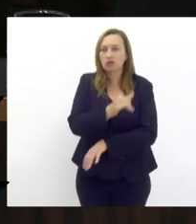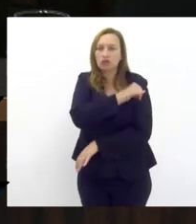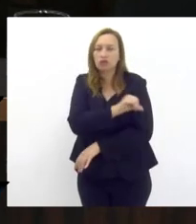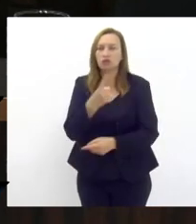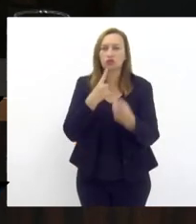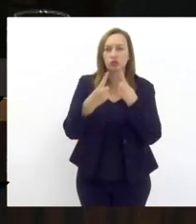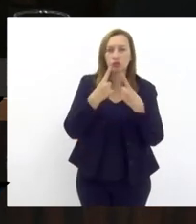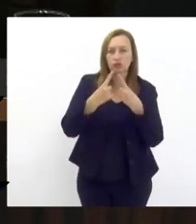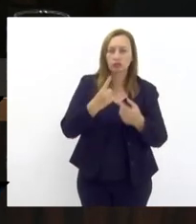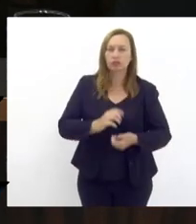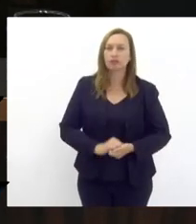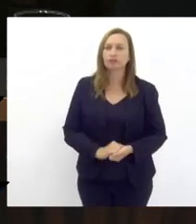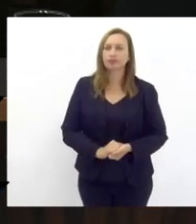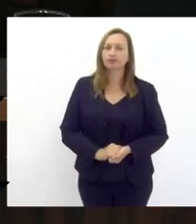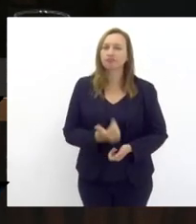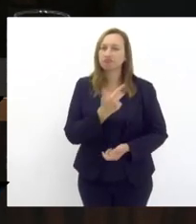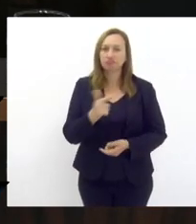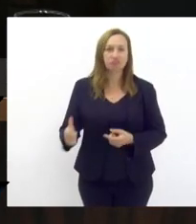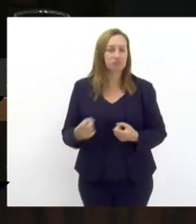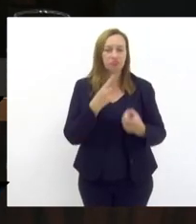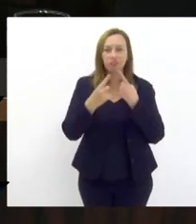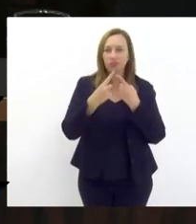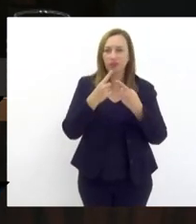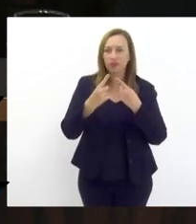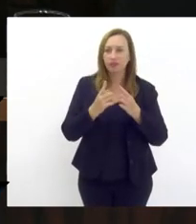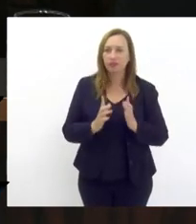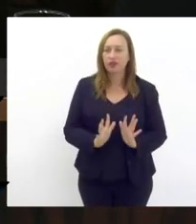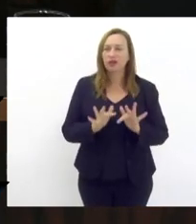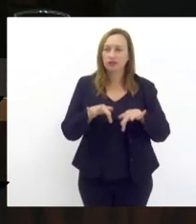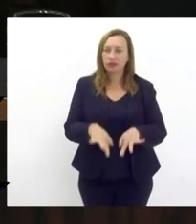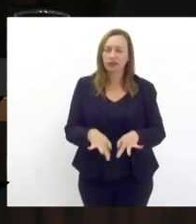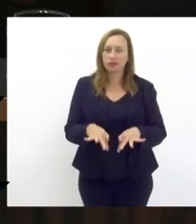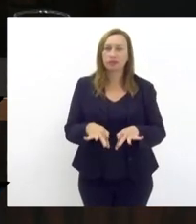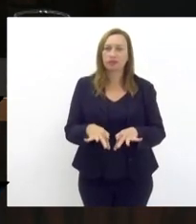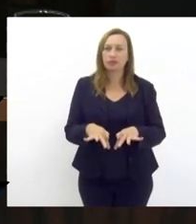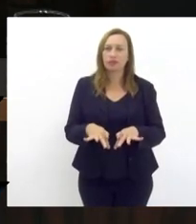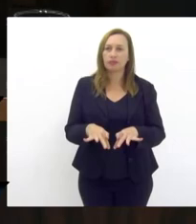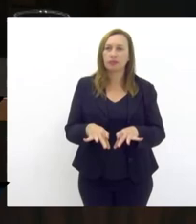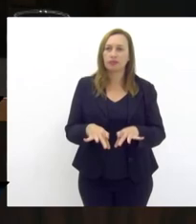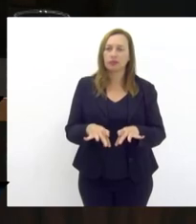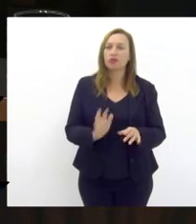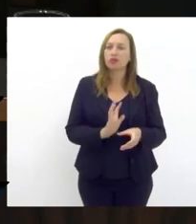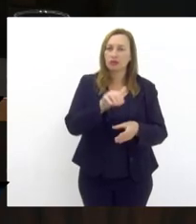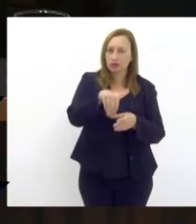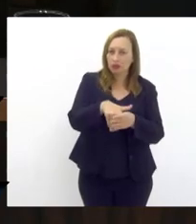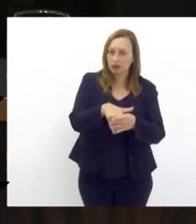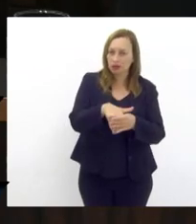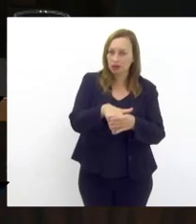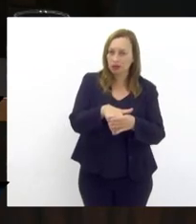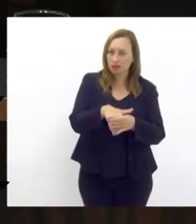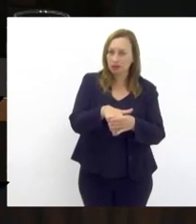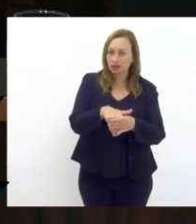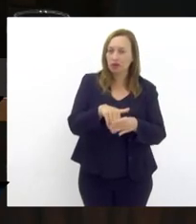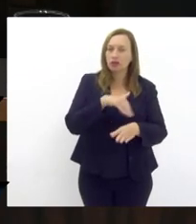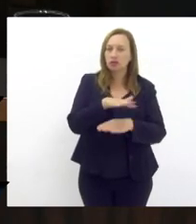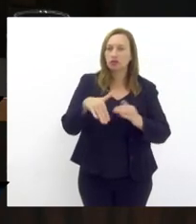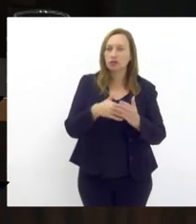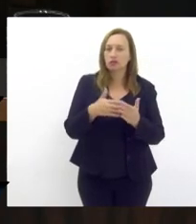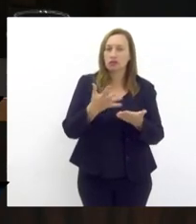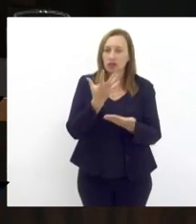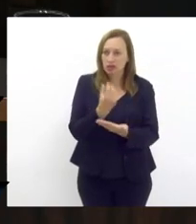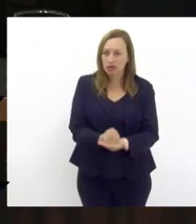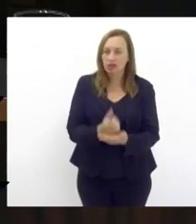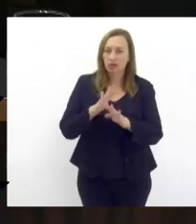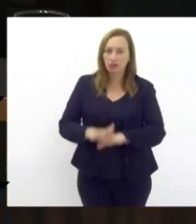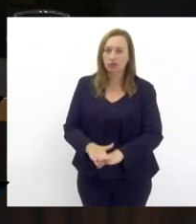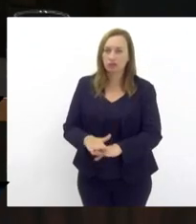discussão. Não havendo com quem discutir, encerrada a discussão. Em votação. O senhor diz que aprova,